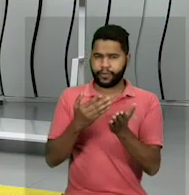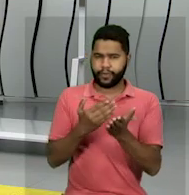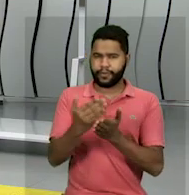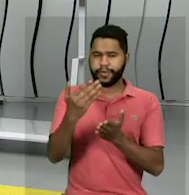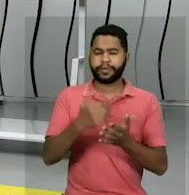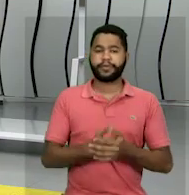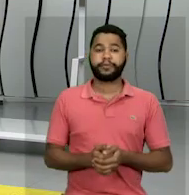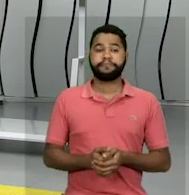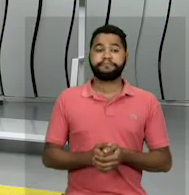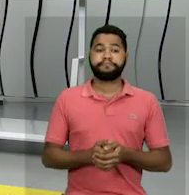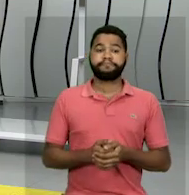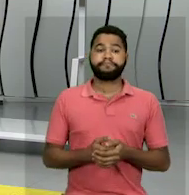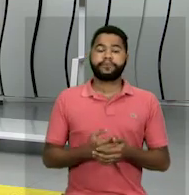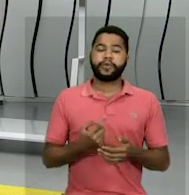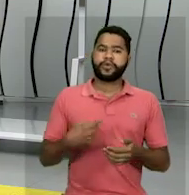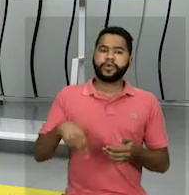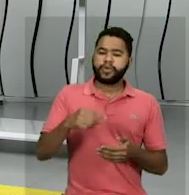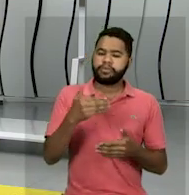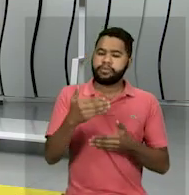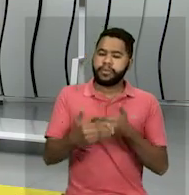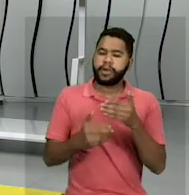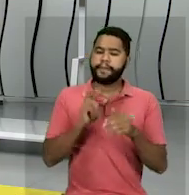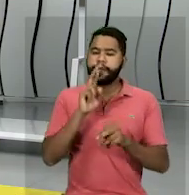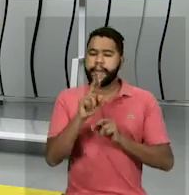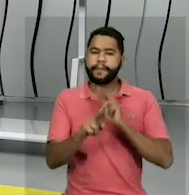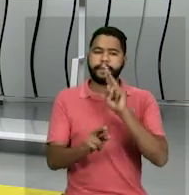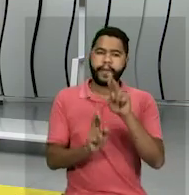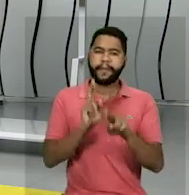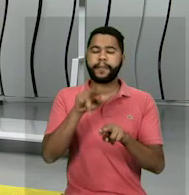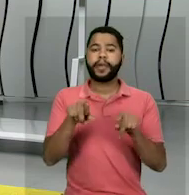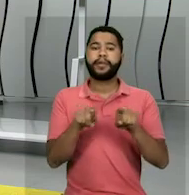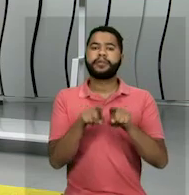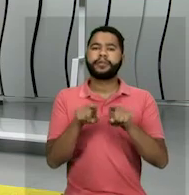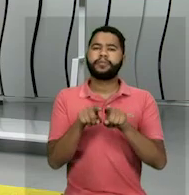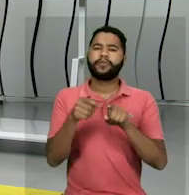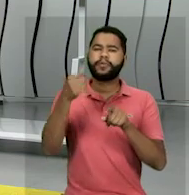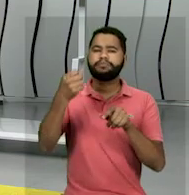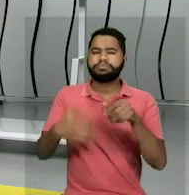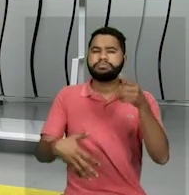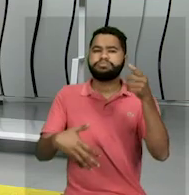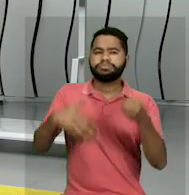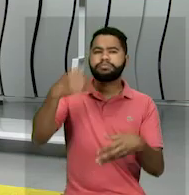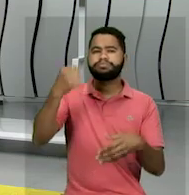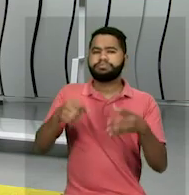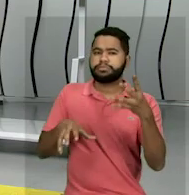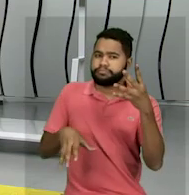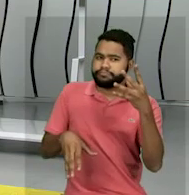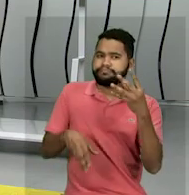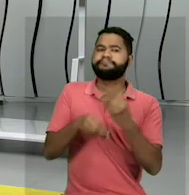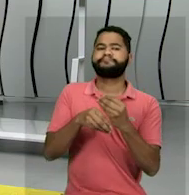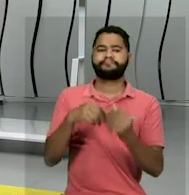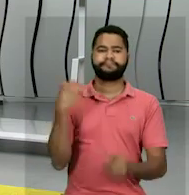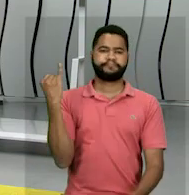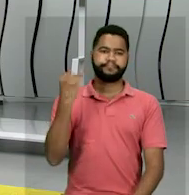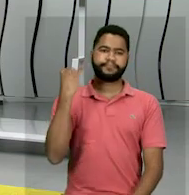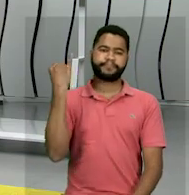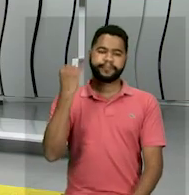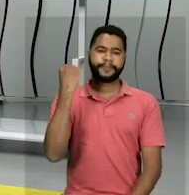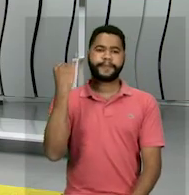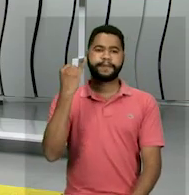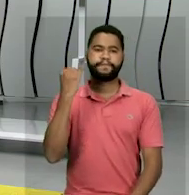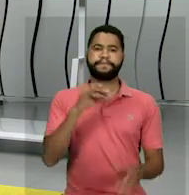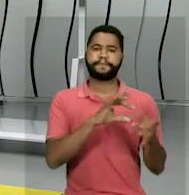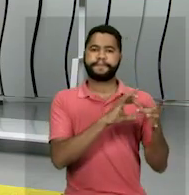À medida que nós formos resolvendo as questões, eu vou trazendo também à luz algumas outras informações que são essenciais